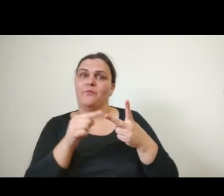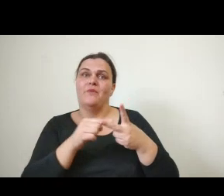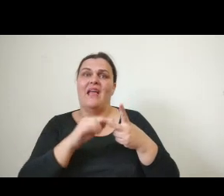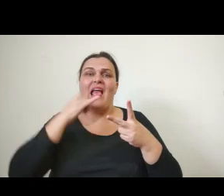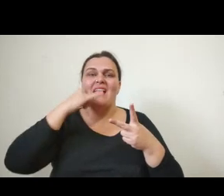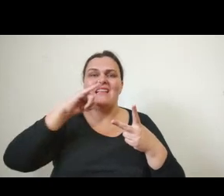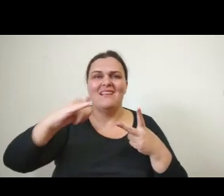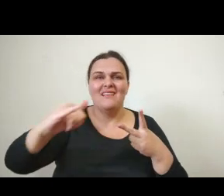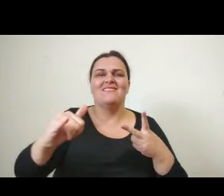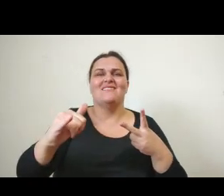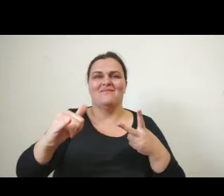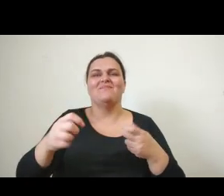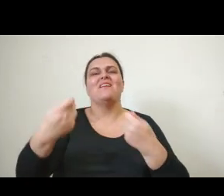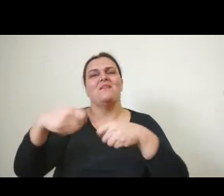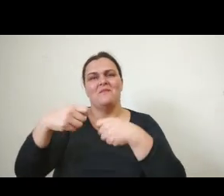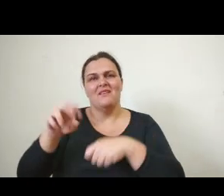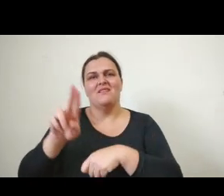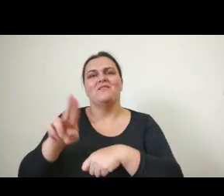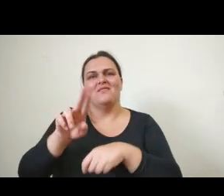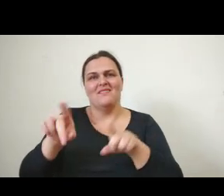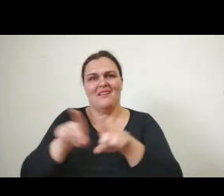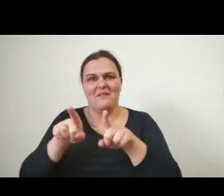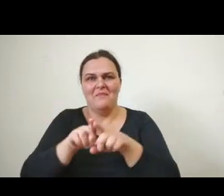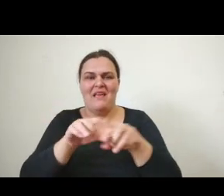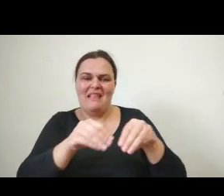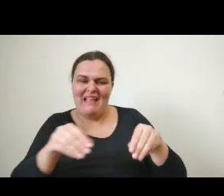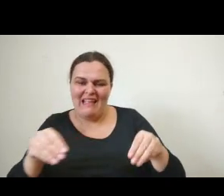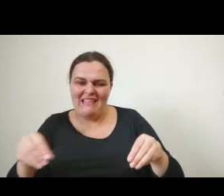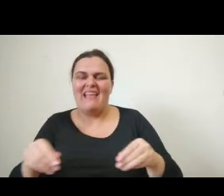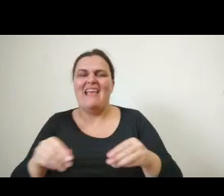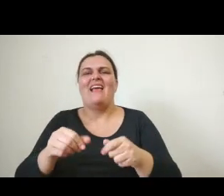tem a energia gerada através de petróleo, gás.